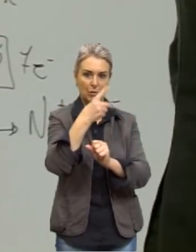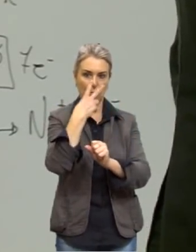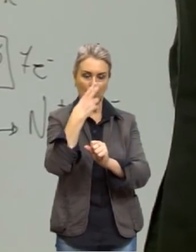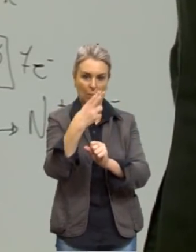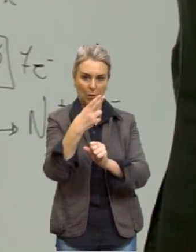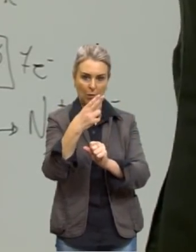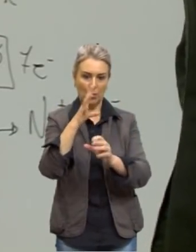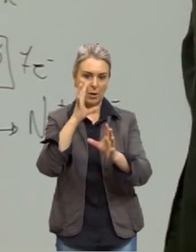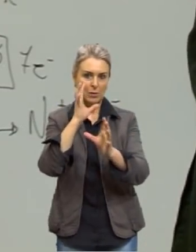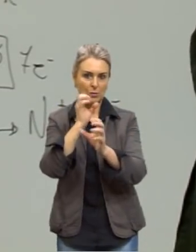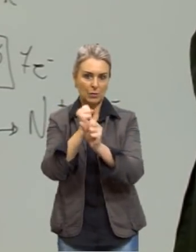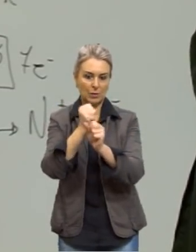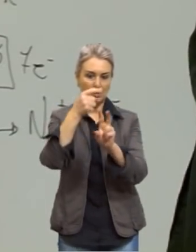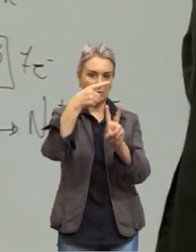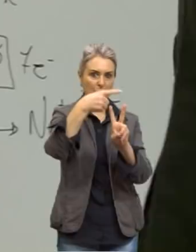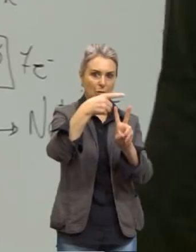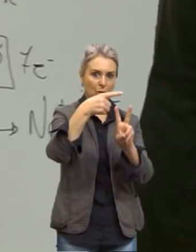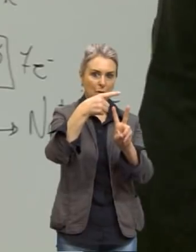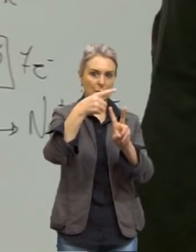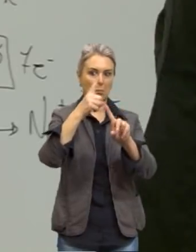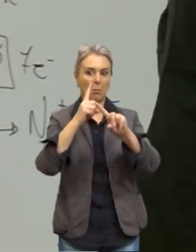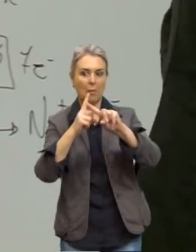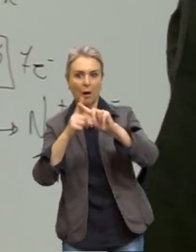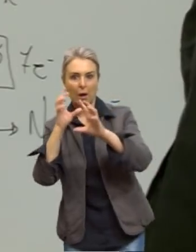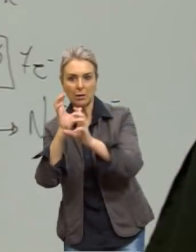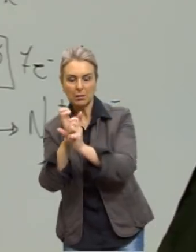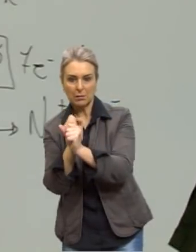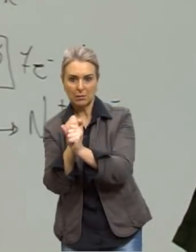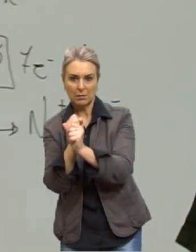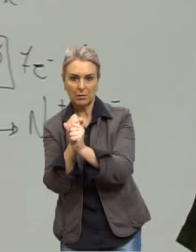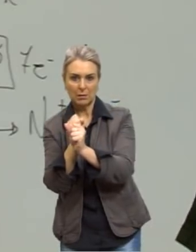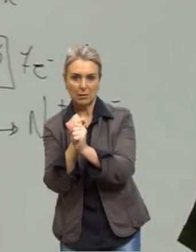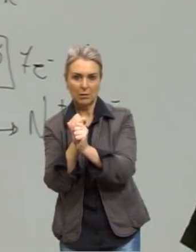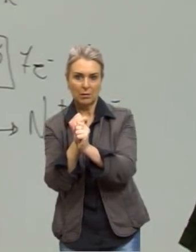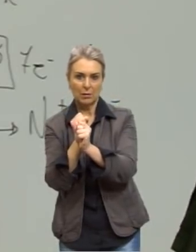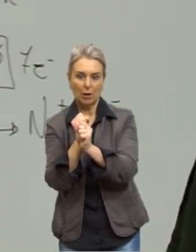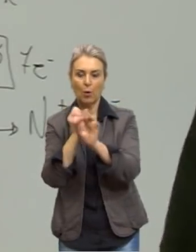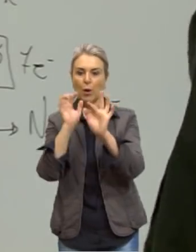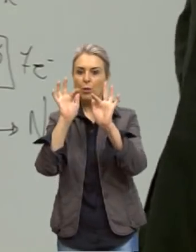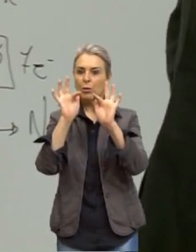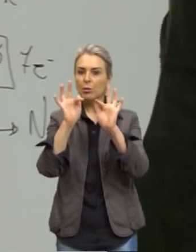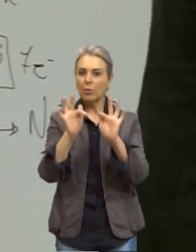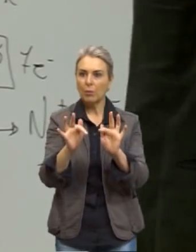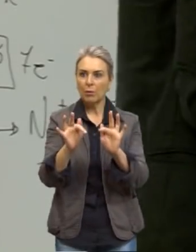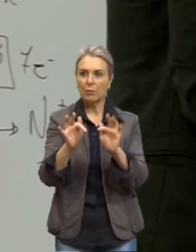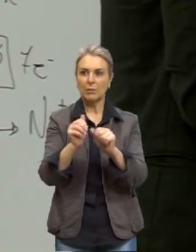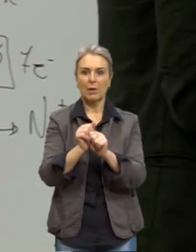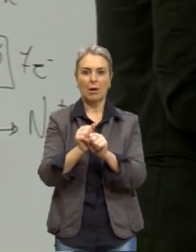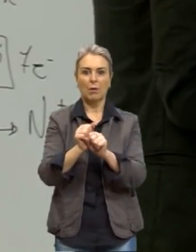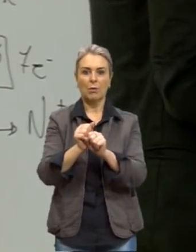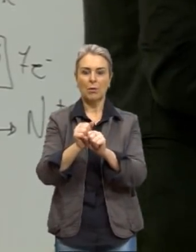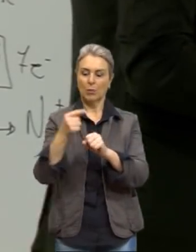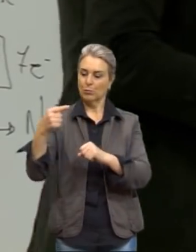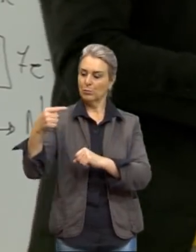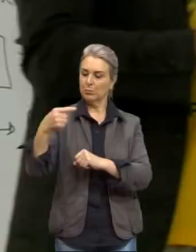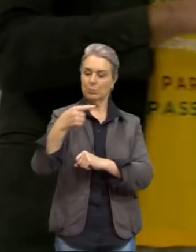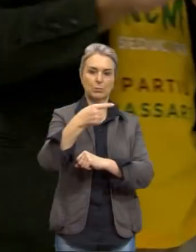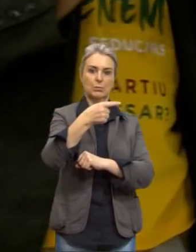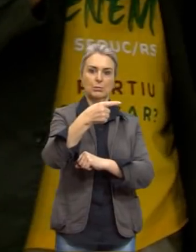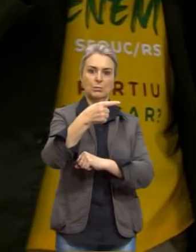vetor resultante entre esses dois se soma com essa então o vetor de final é nesse sentido aqui